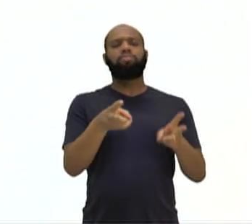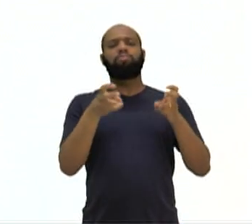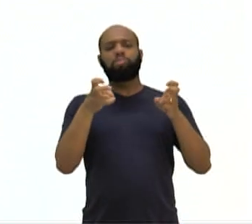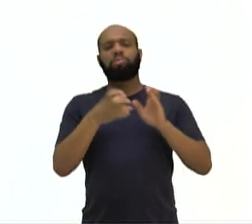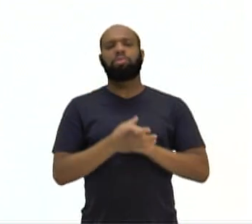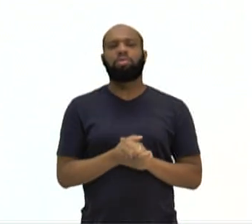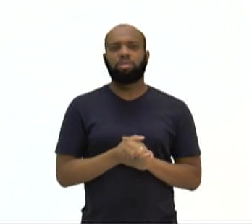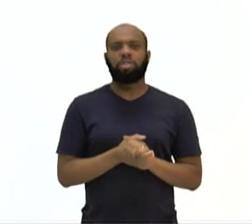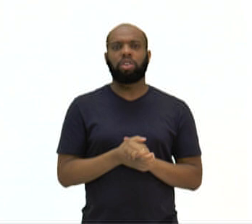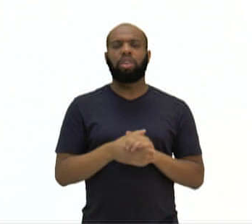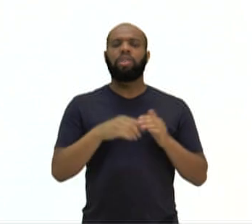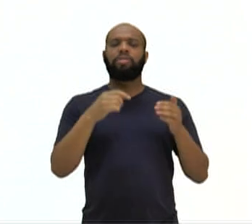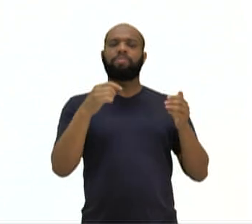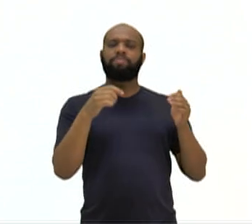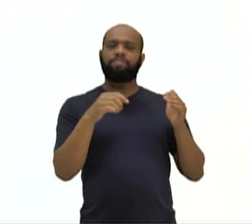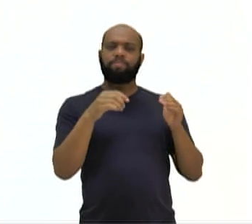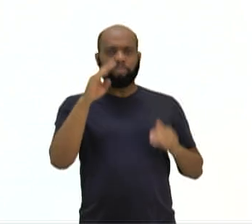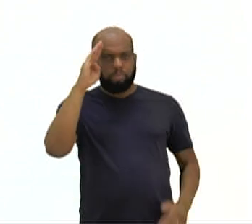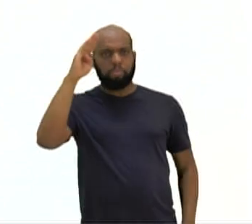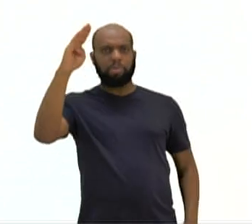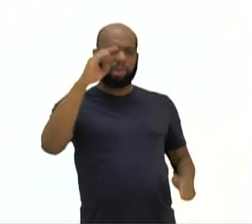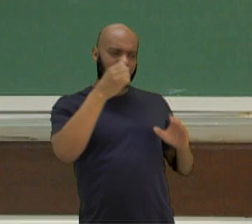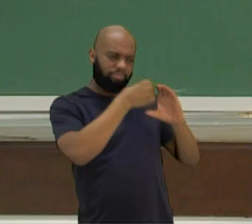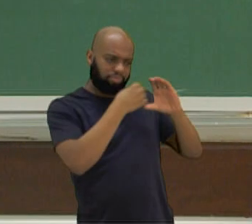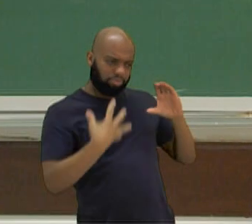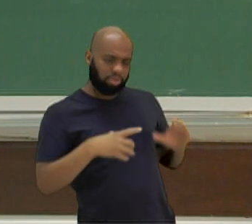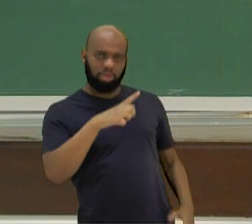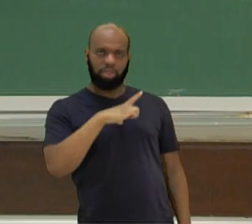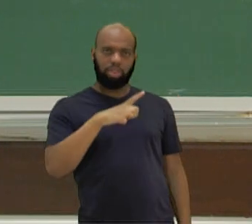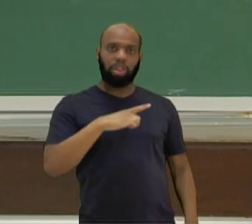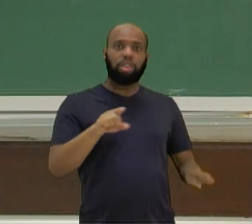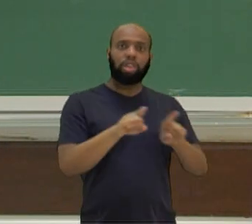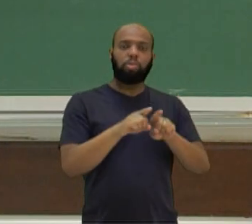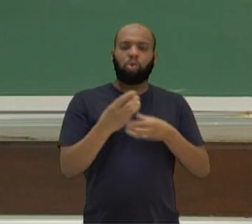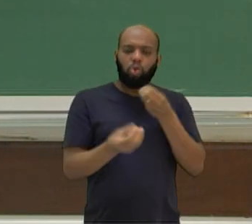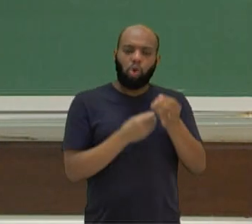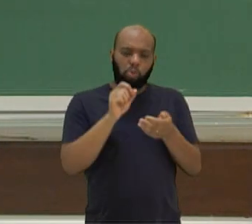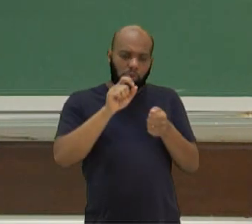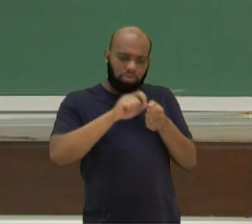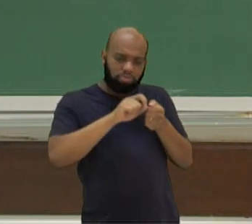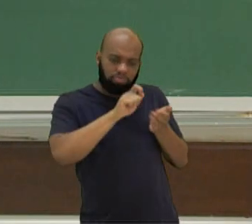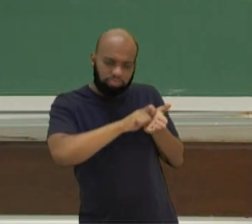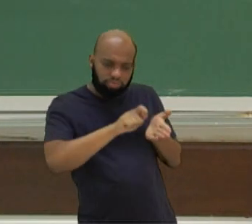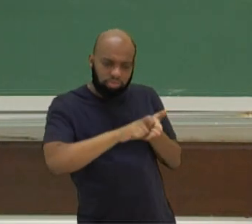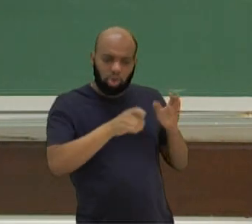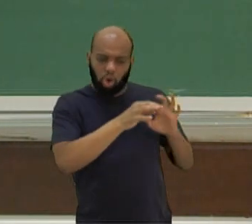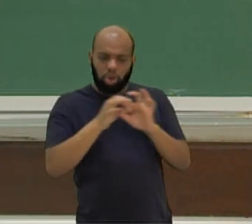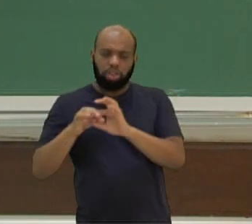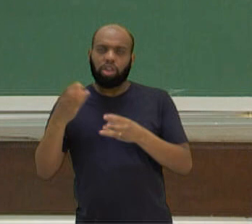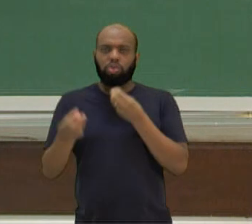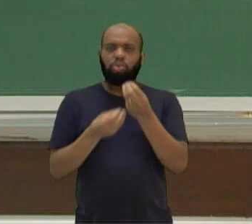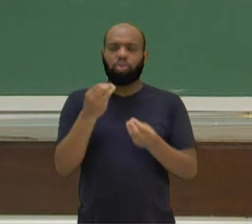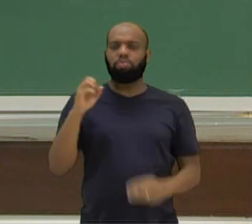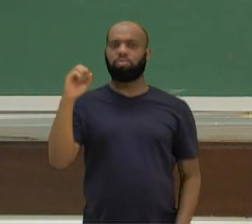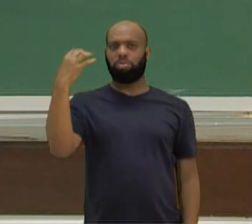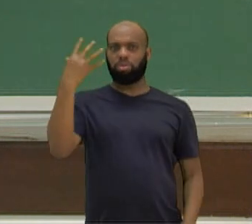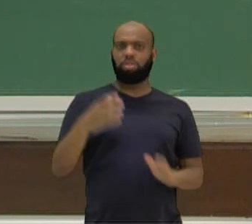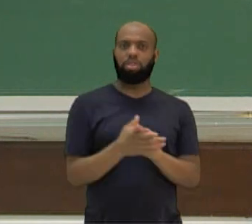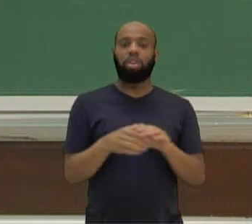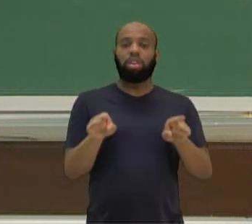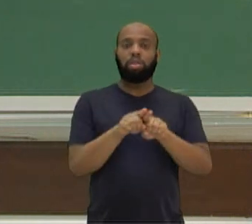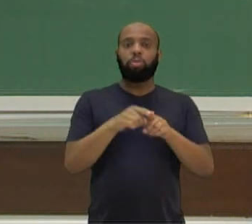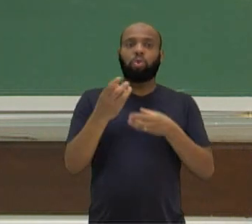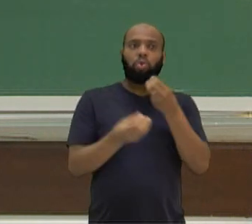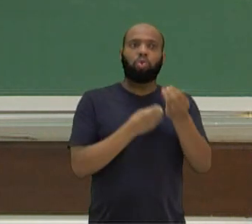reconhecer as principais características, o contexto de produção, como surge, né? E o contexto